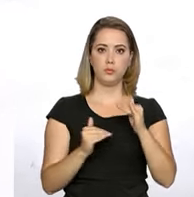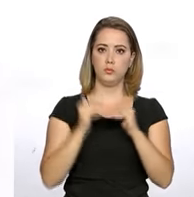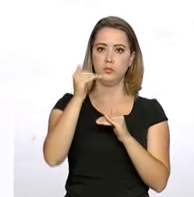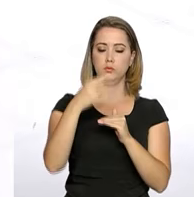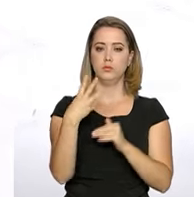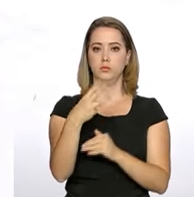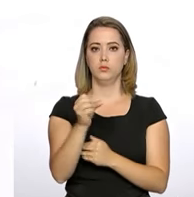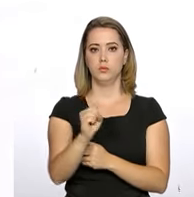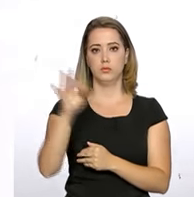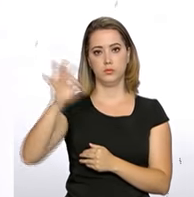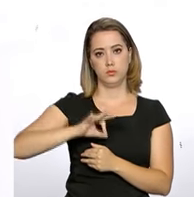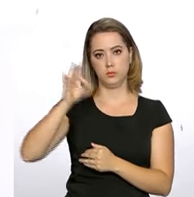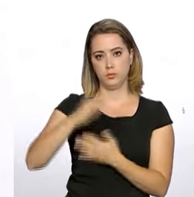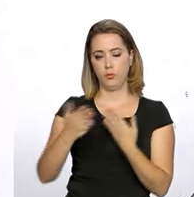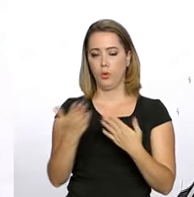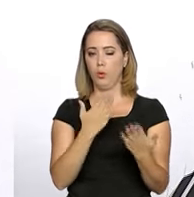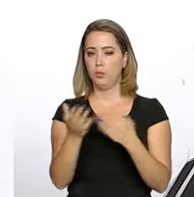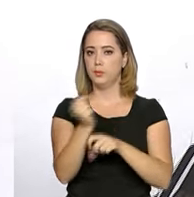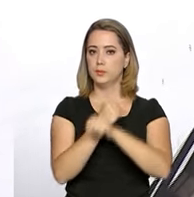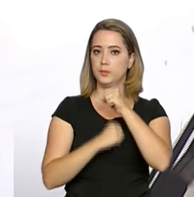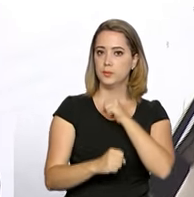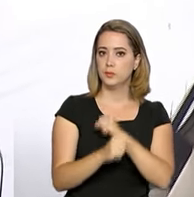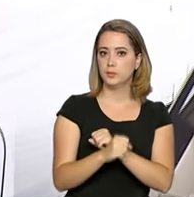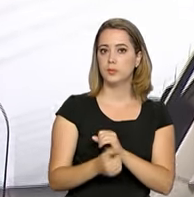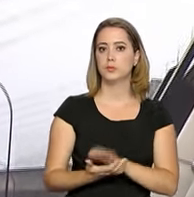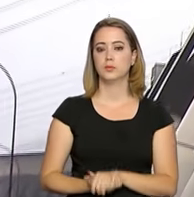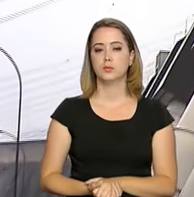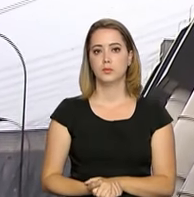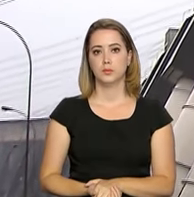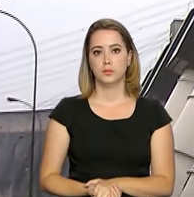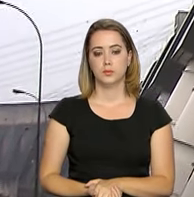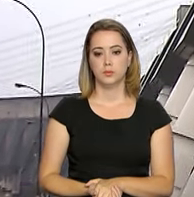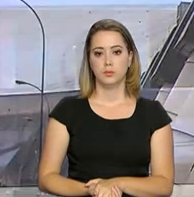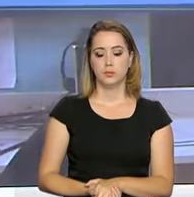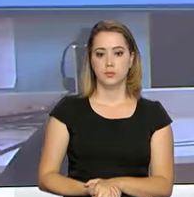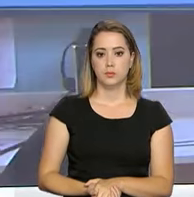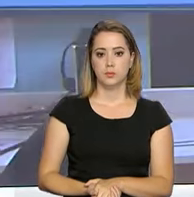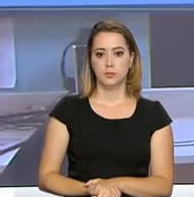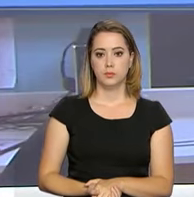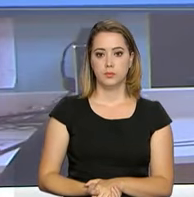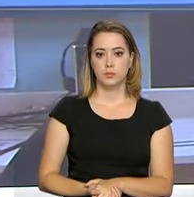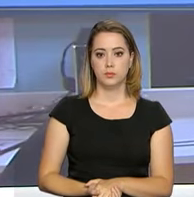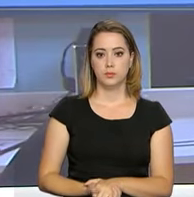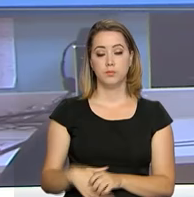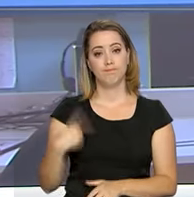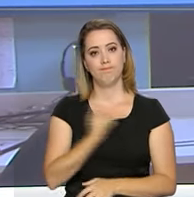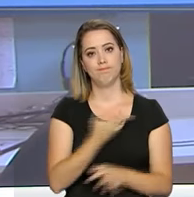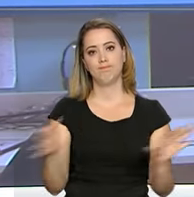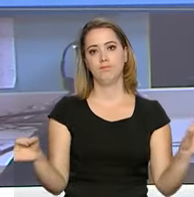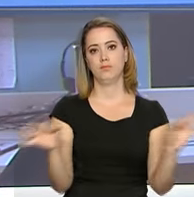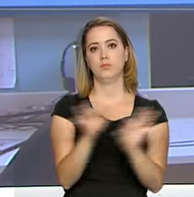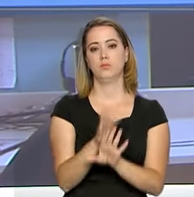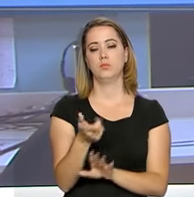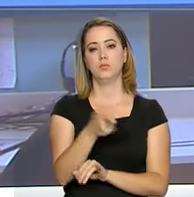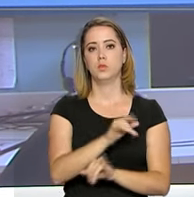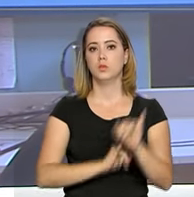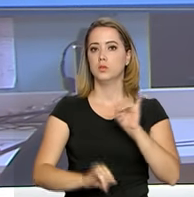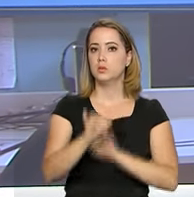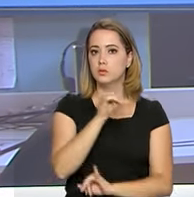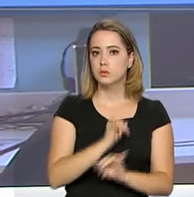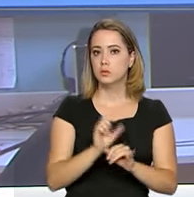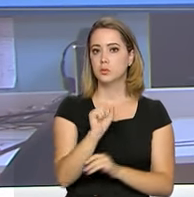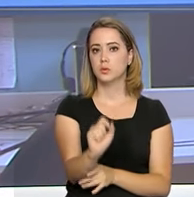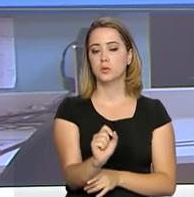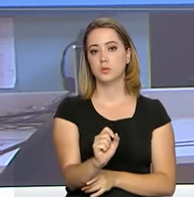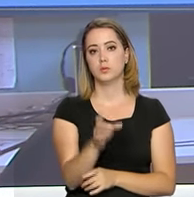38% em relação a ao ano anterior e nós ficamos por aqui voltamos a qualquer momento com